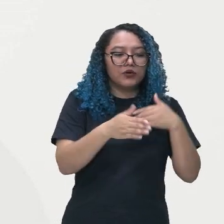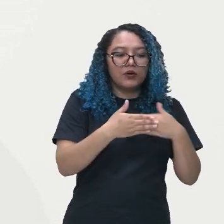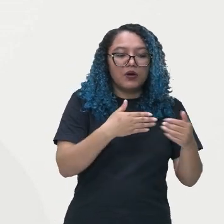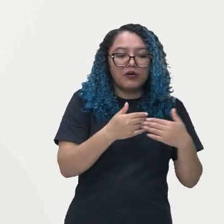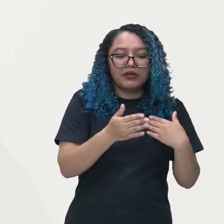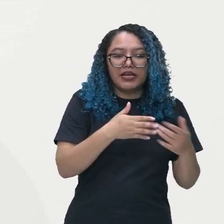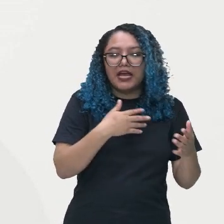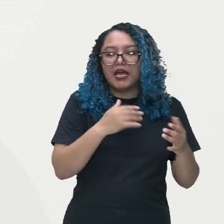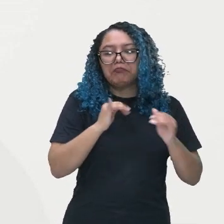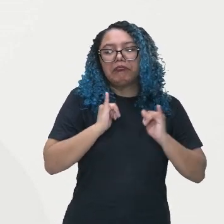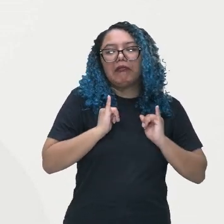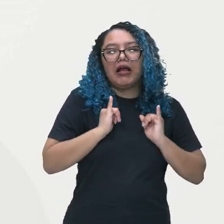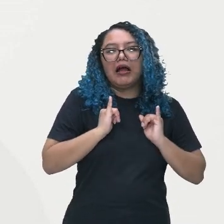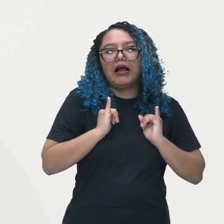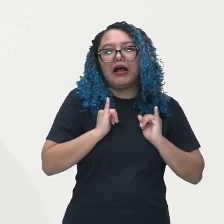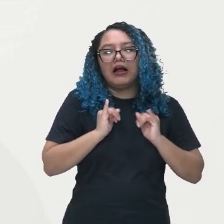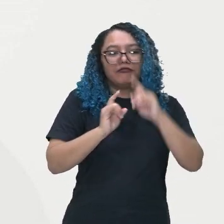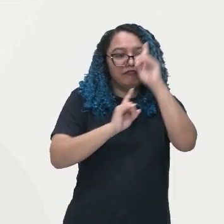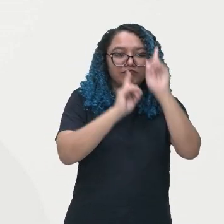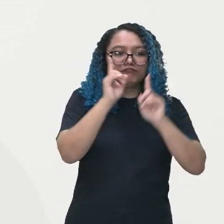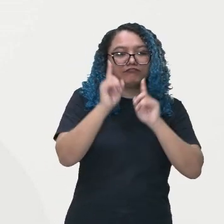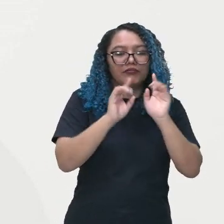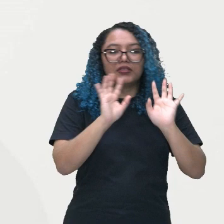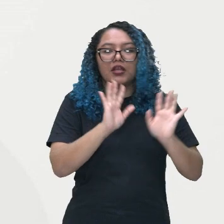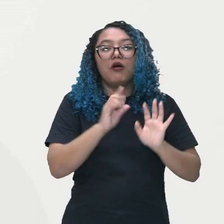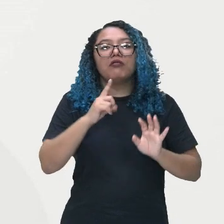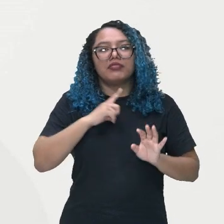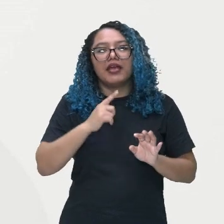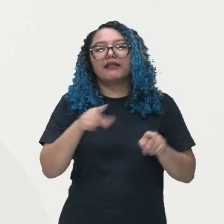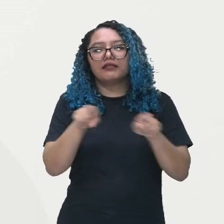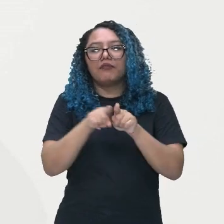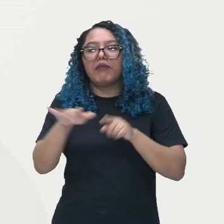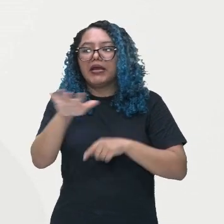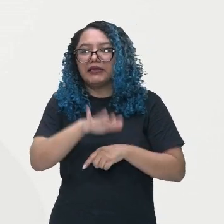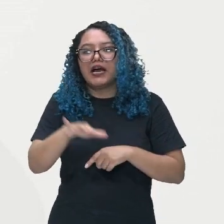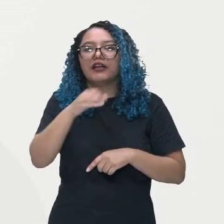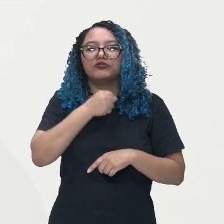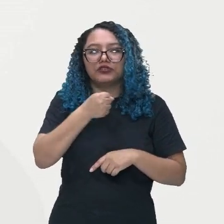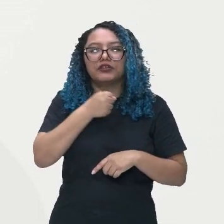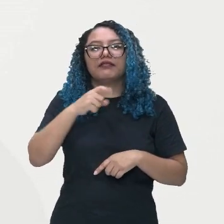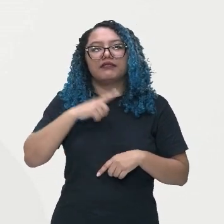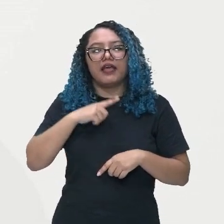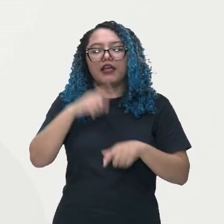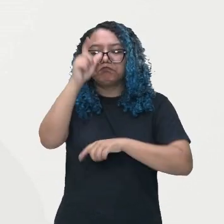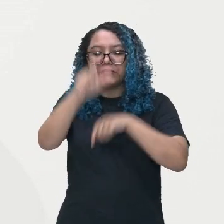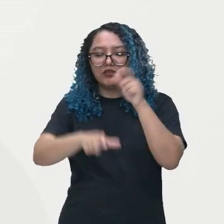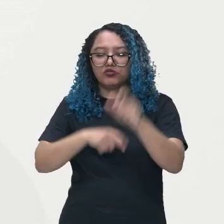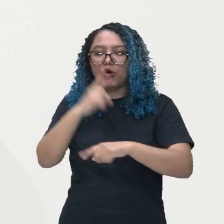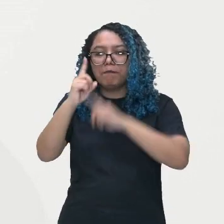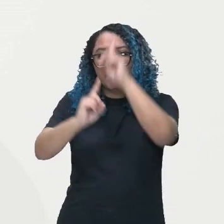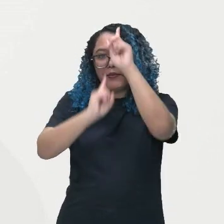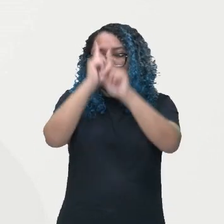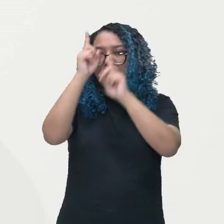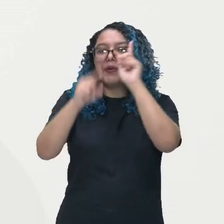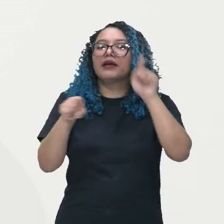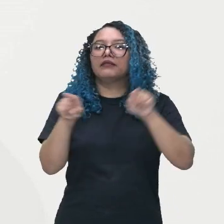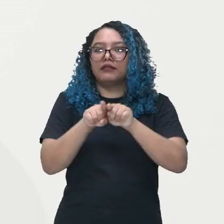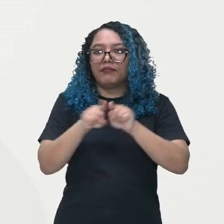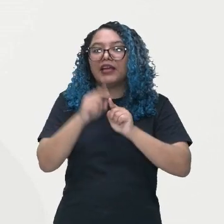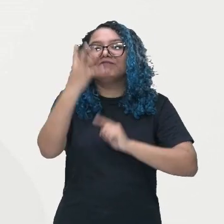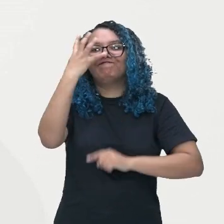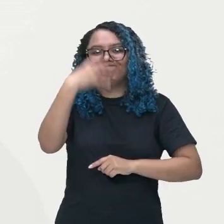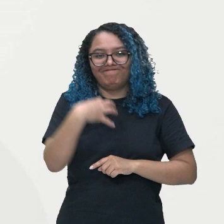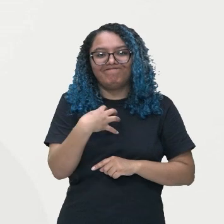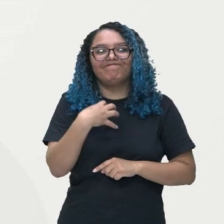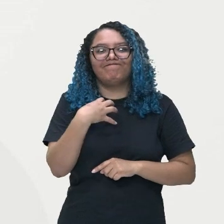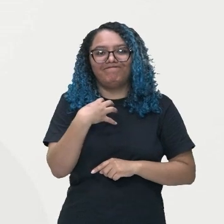fazer, vai lá e cria. Não, no meio jornalístico existe isso, gente. E o meio jornalístico, a gente acredita que é sério,